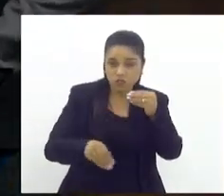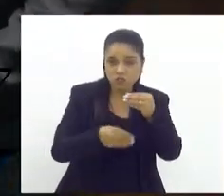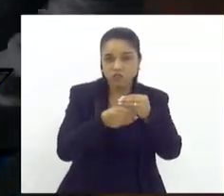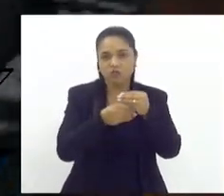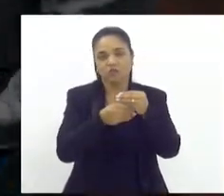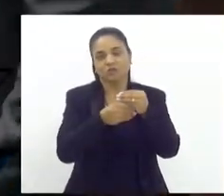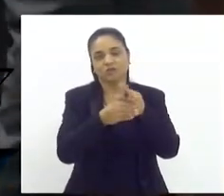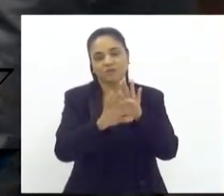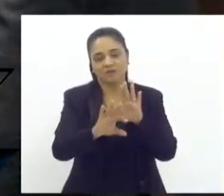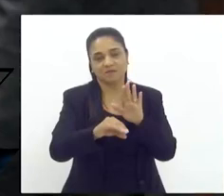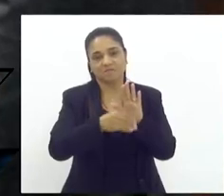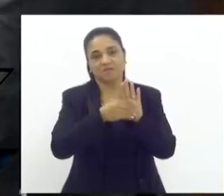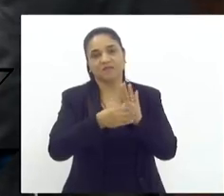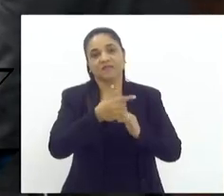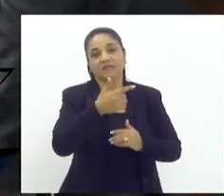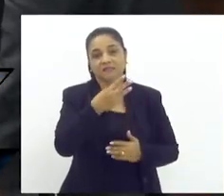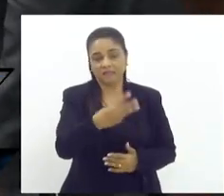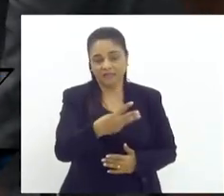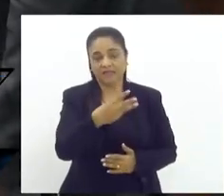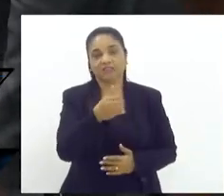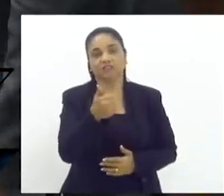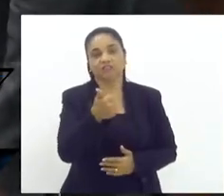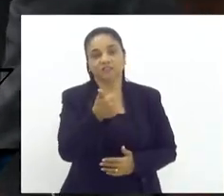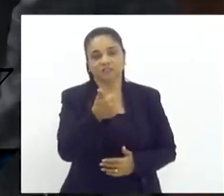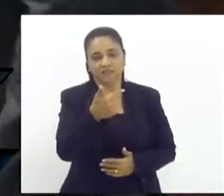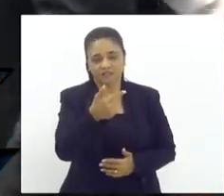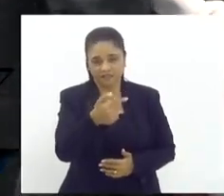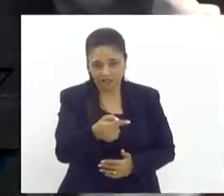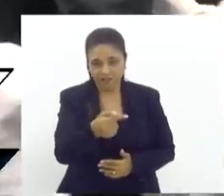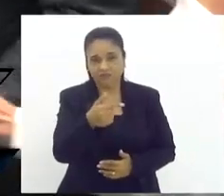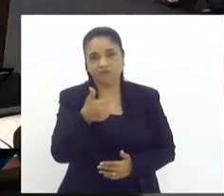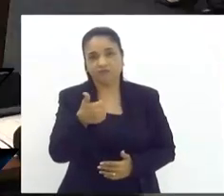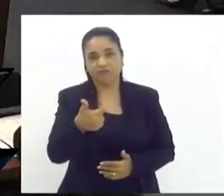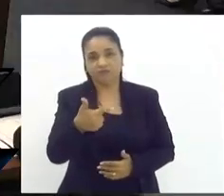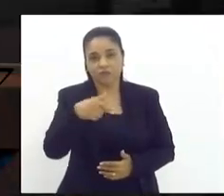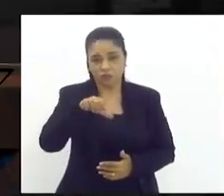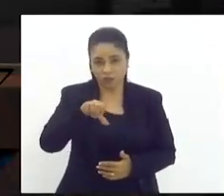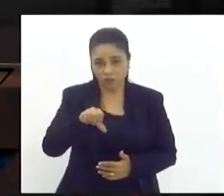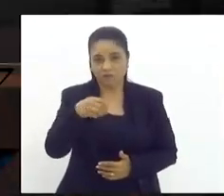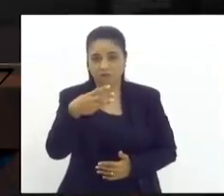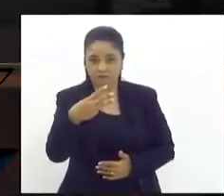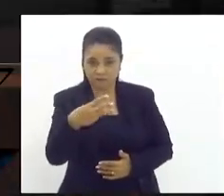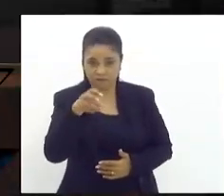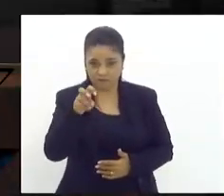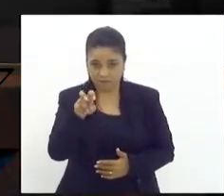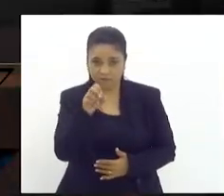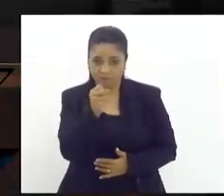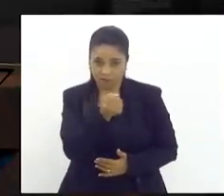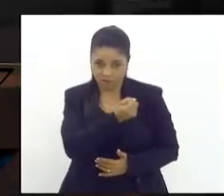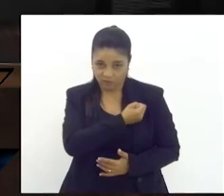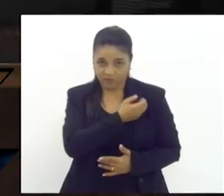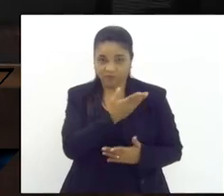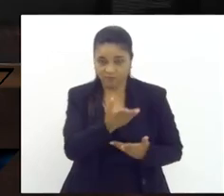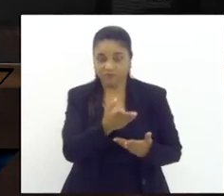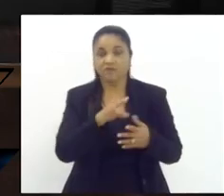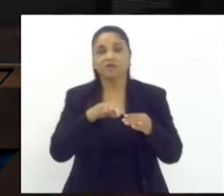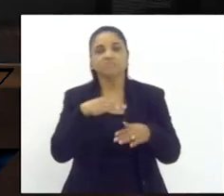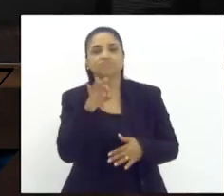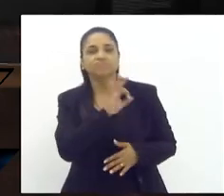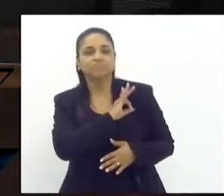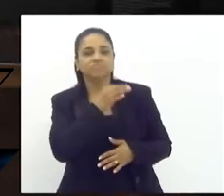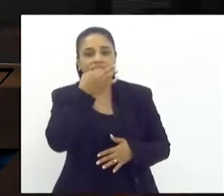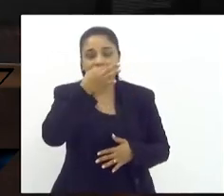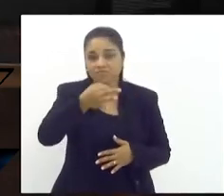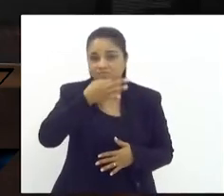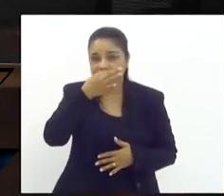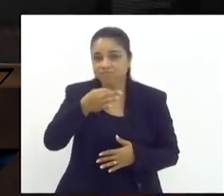números 3 17 29 35 pela comissão de segurança pública e assuntos de polícia Deputado